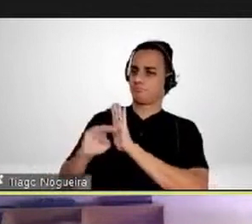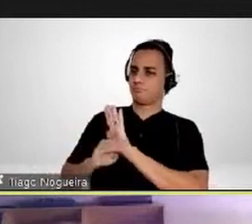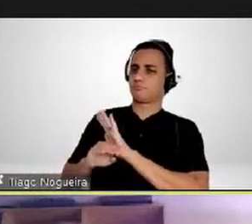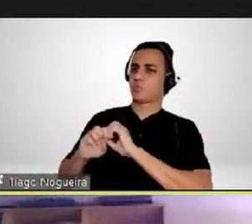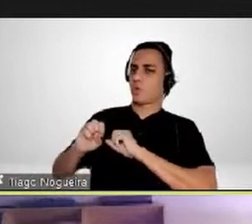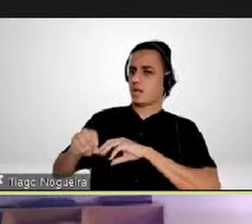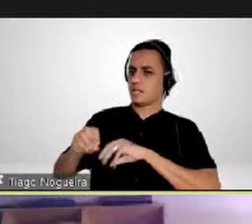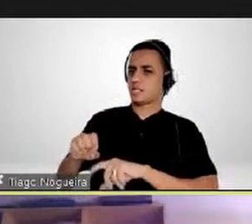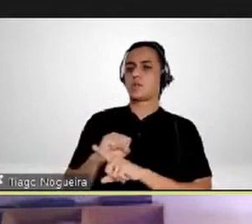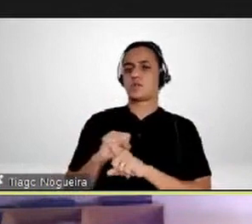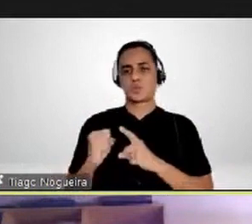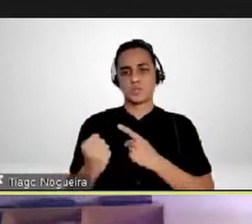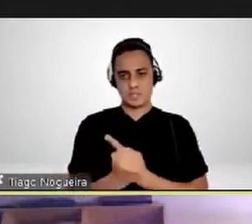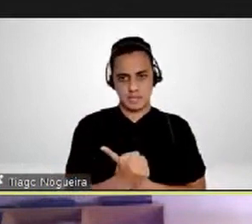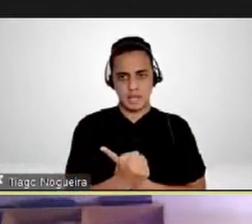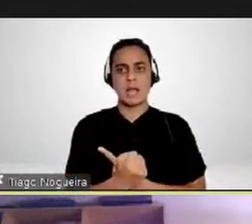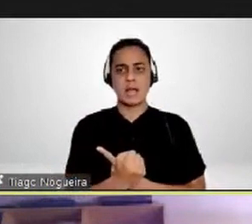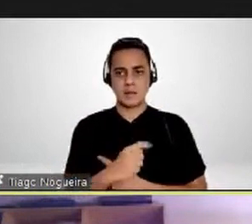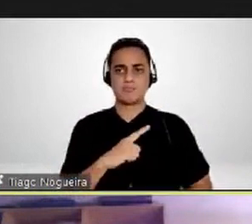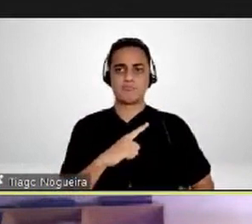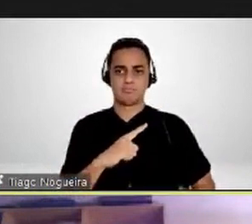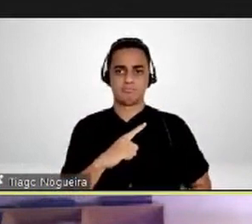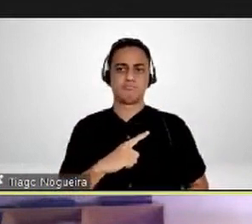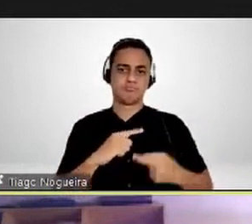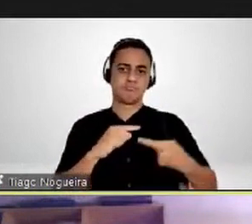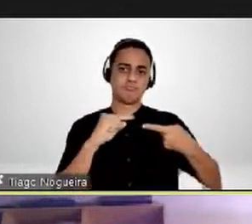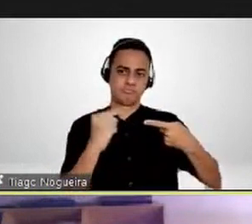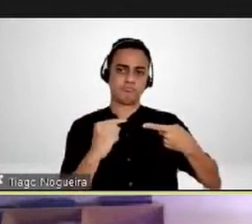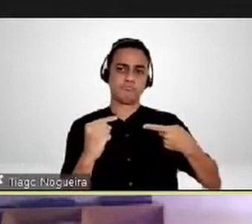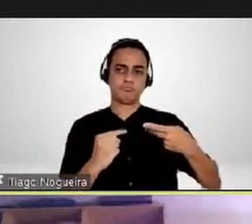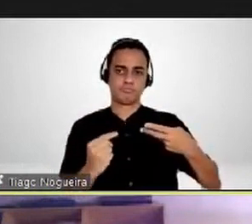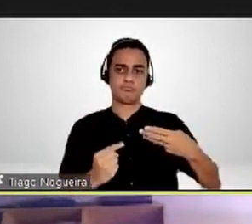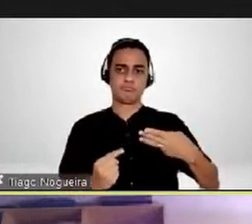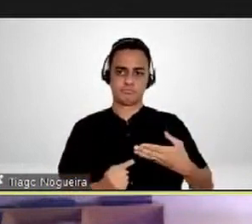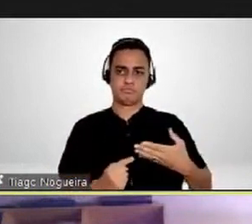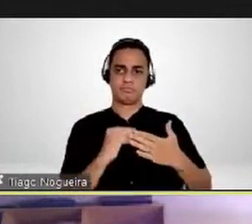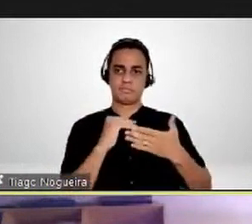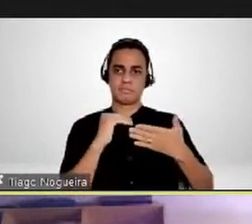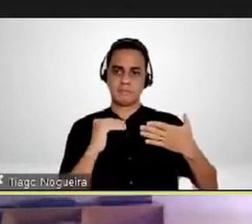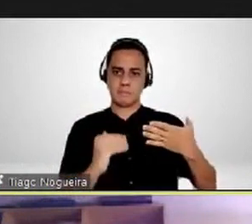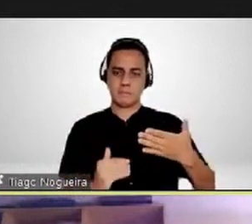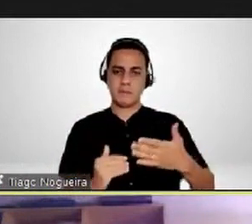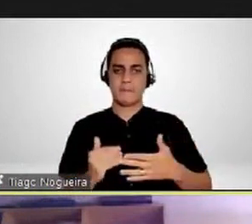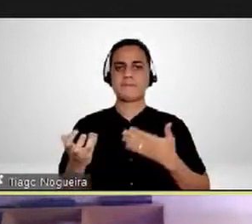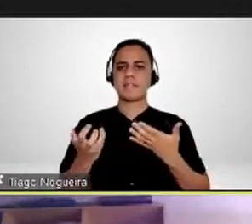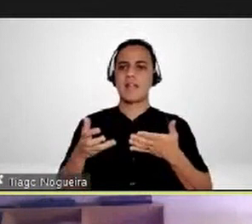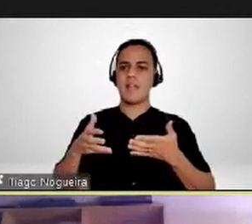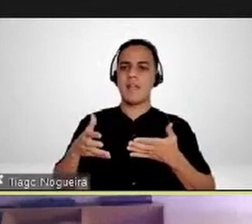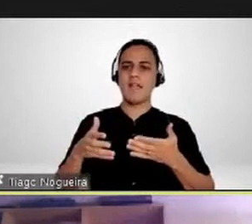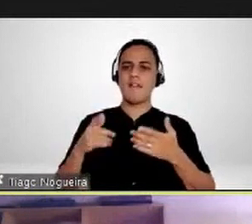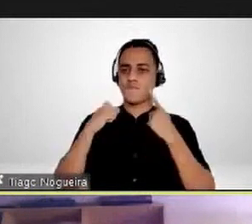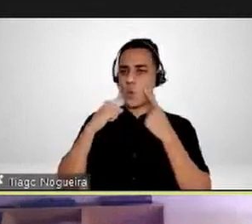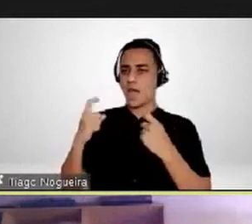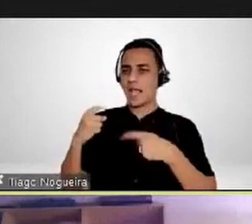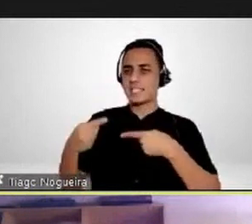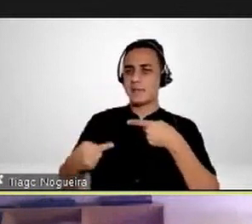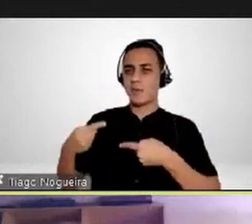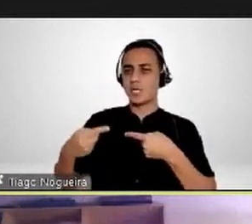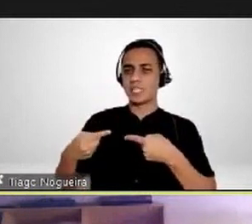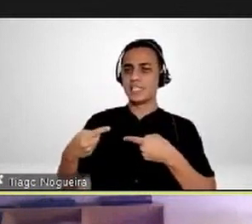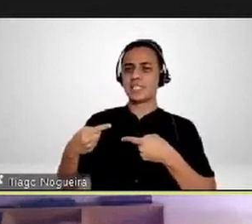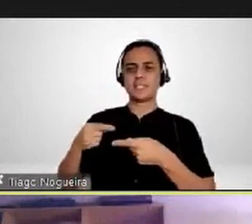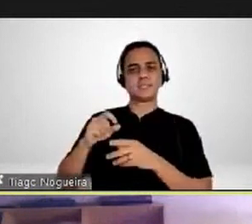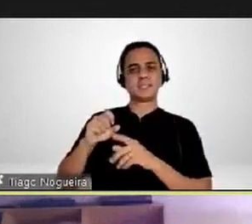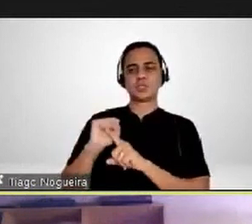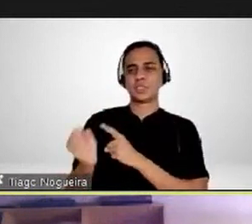sociais, que foram os que estão aqui listados. Propor um caminho avesso à violência política, social e